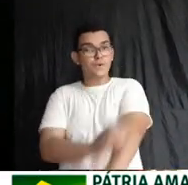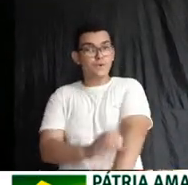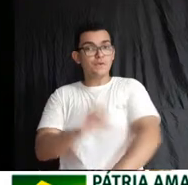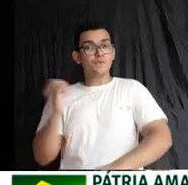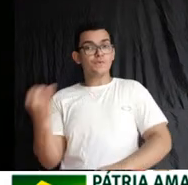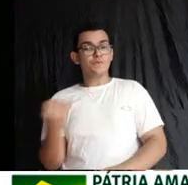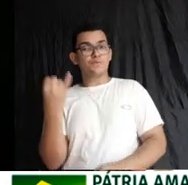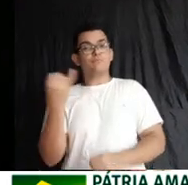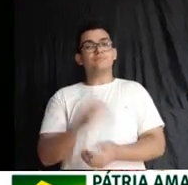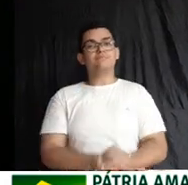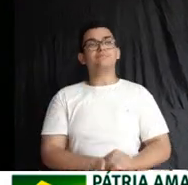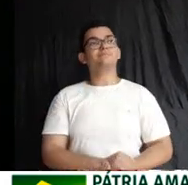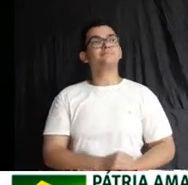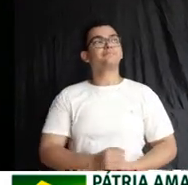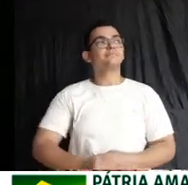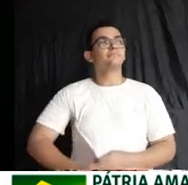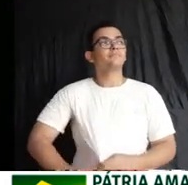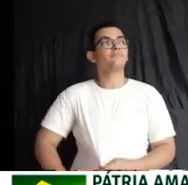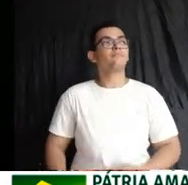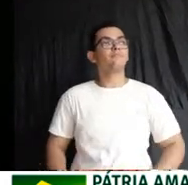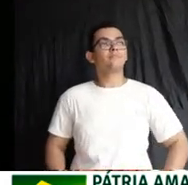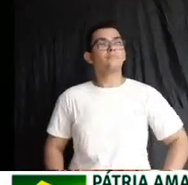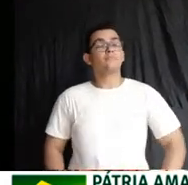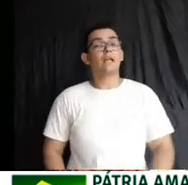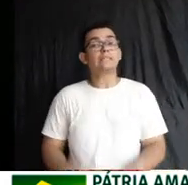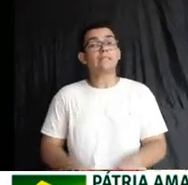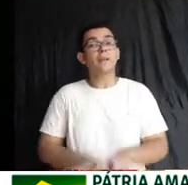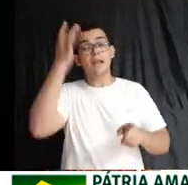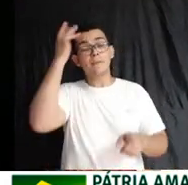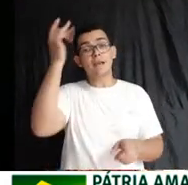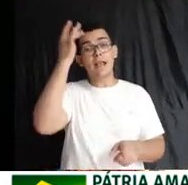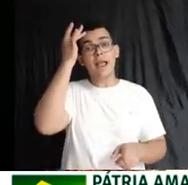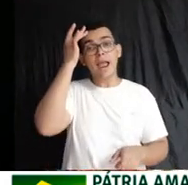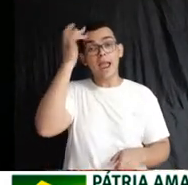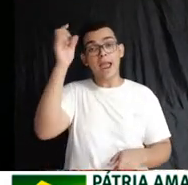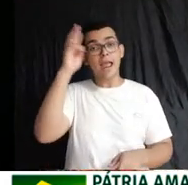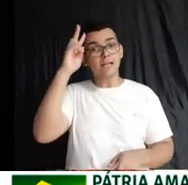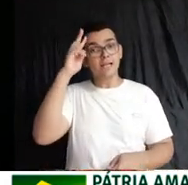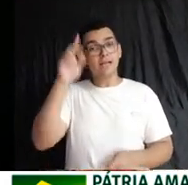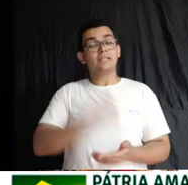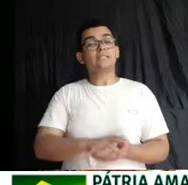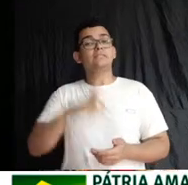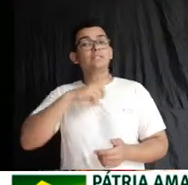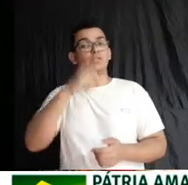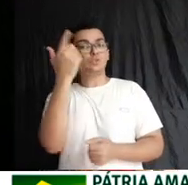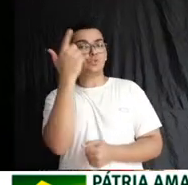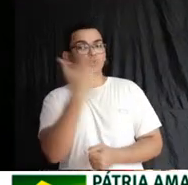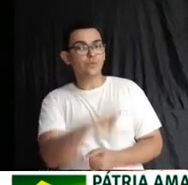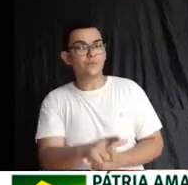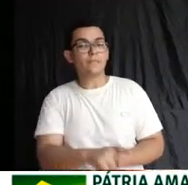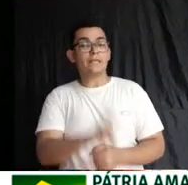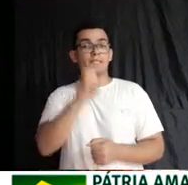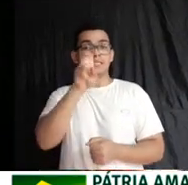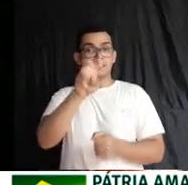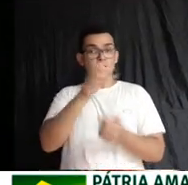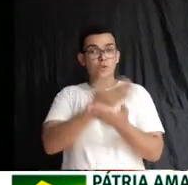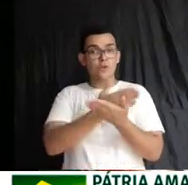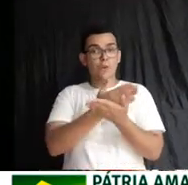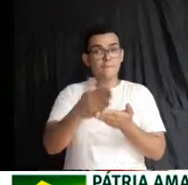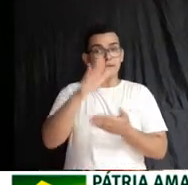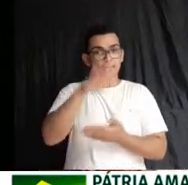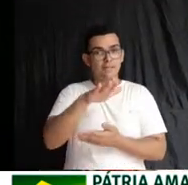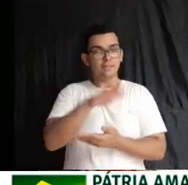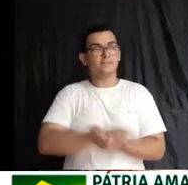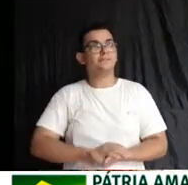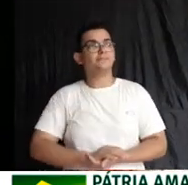compartilhando, porque tem mais músicas para você. Lembrando que amanhã estamos de volta a partir das 5 horas, tá? 5 horas da tarde, estamos aqui de volta. Vamos de mais